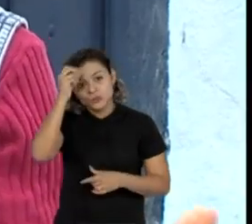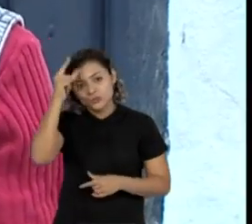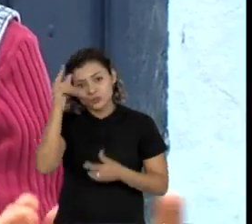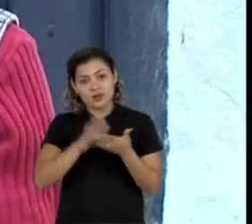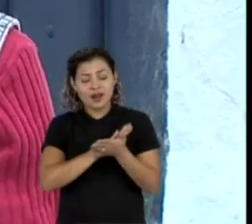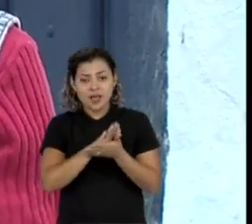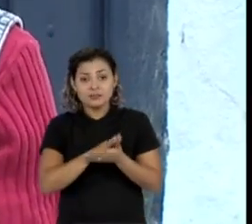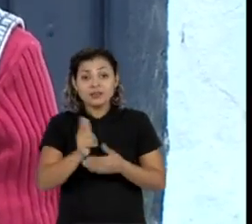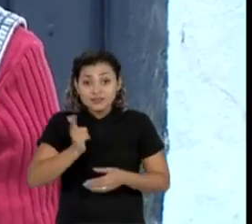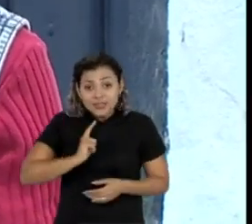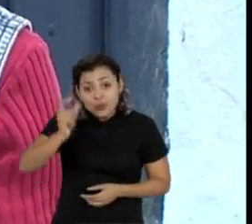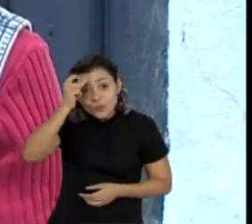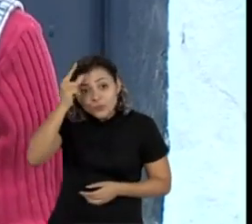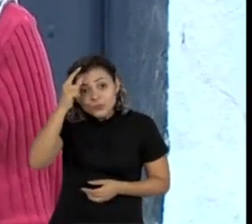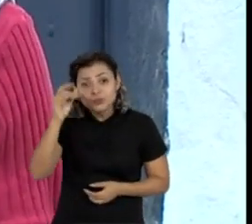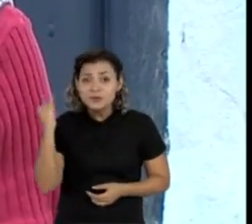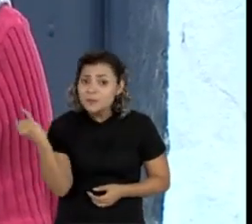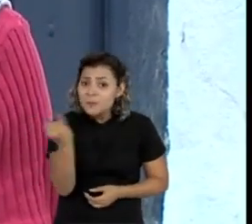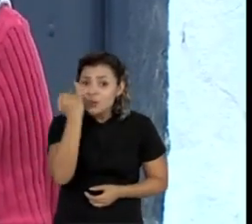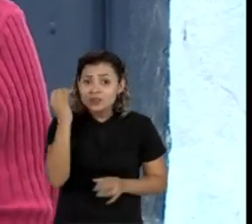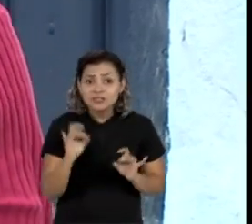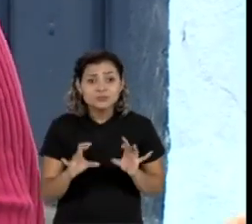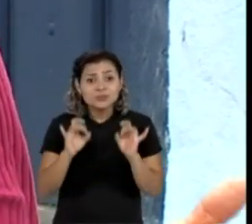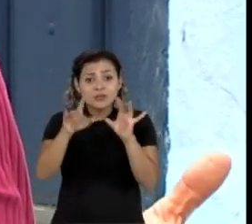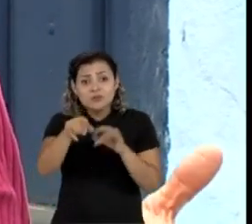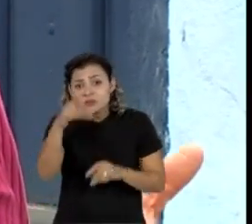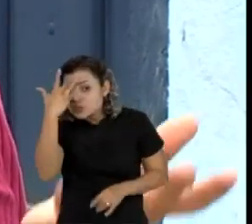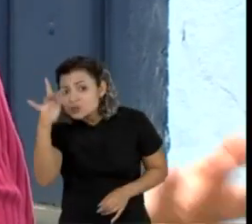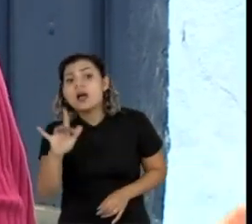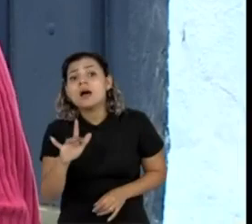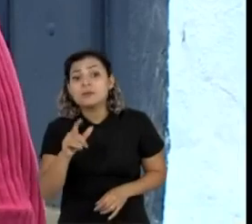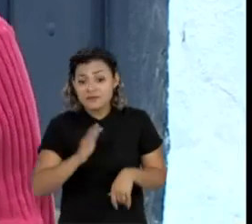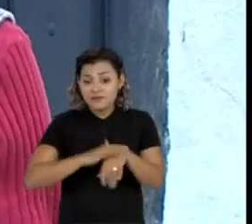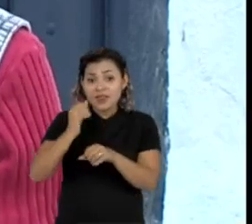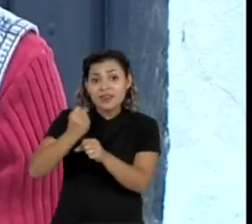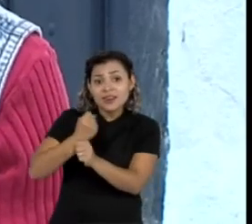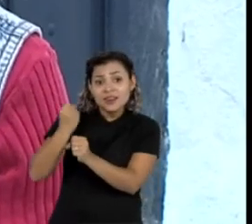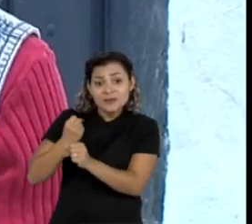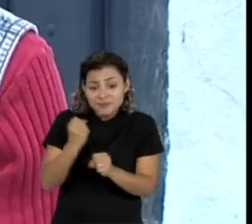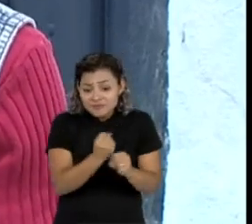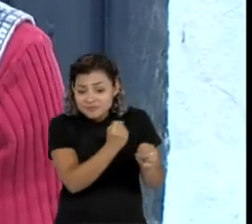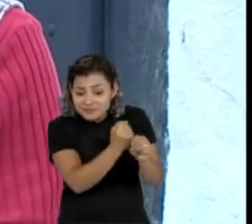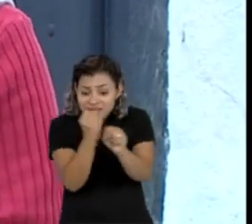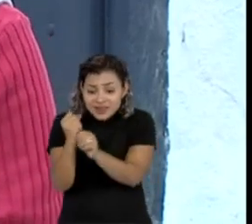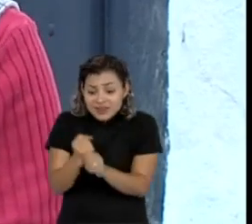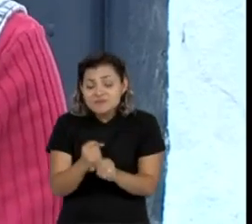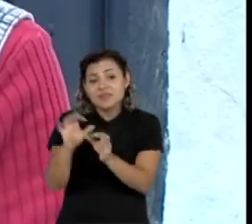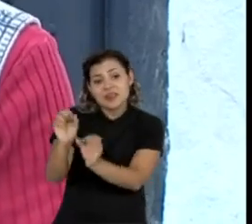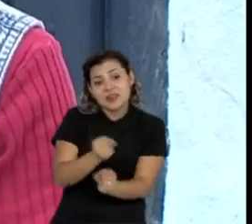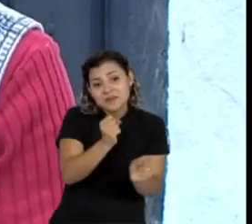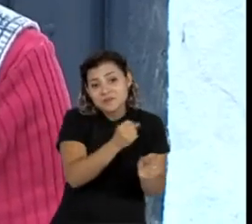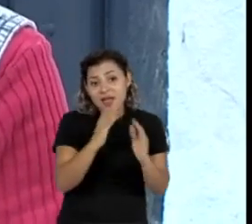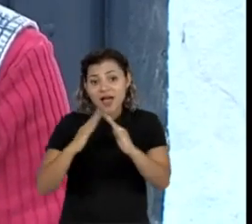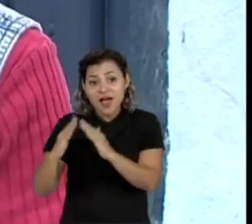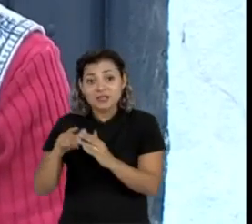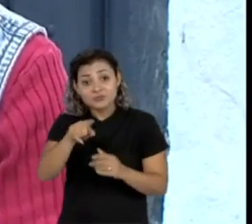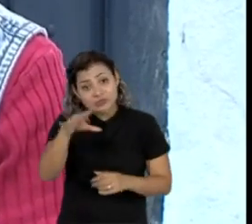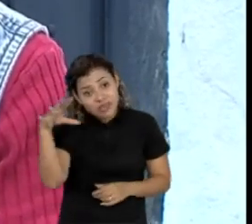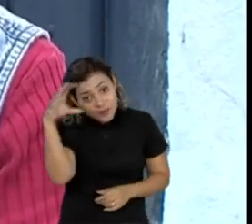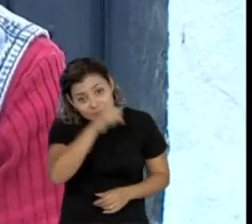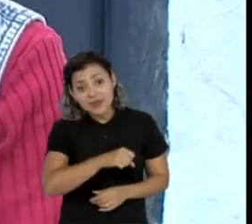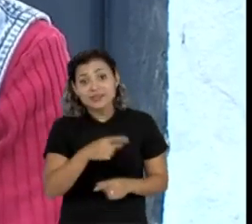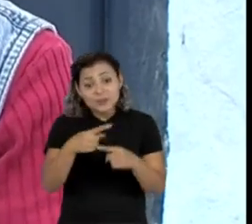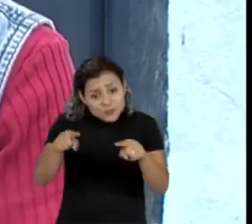posto de cultura na sua cozinha, que você não sabe o que vai limpar a sua casa uma vez na semana, você podia aprender a melhor música